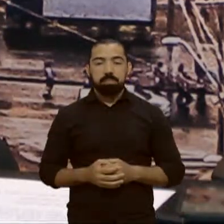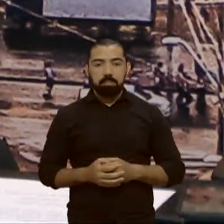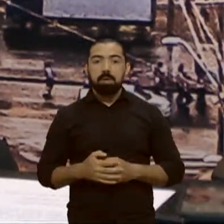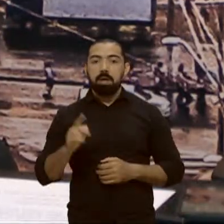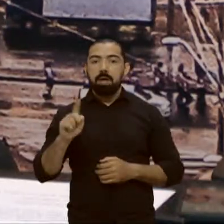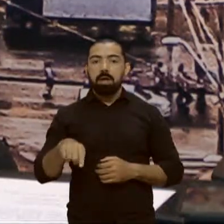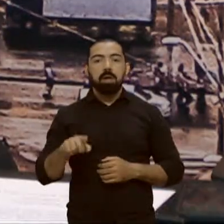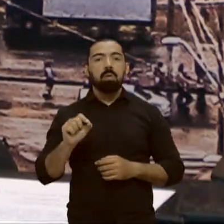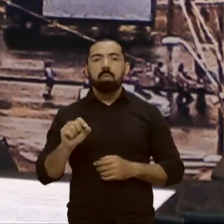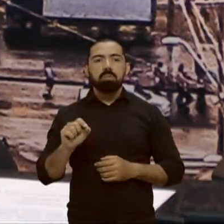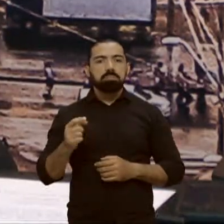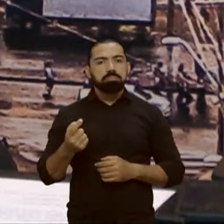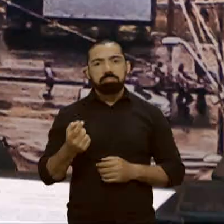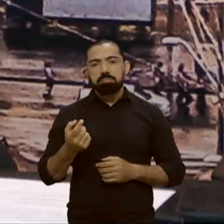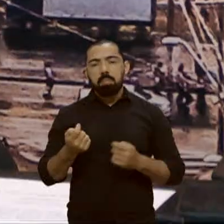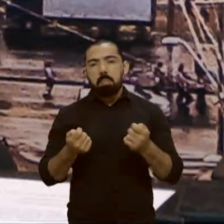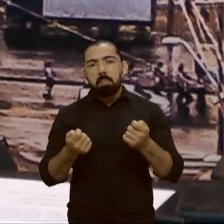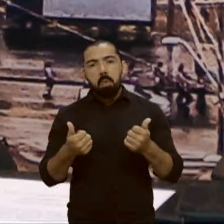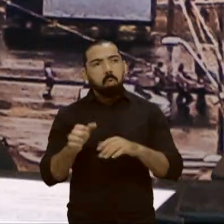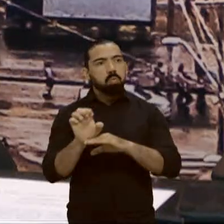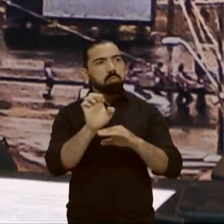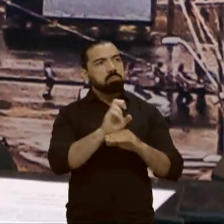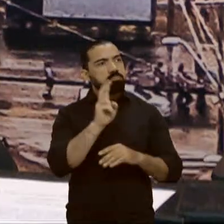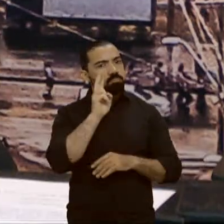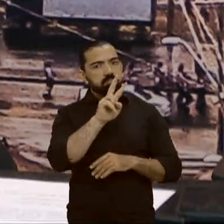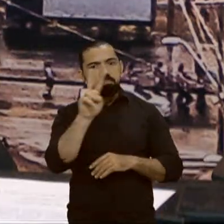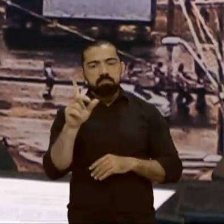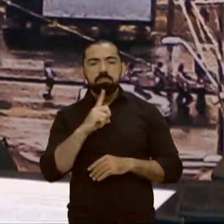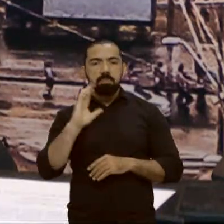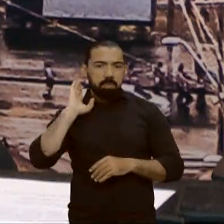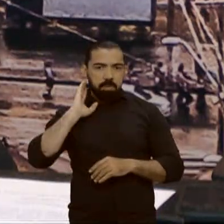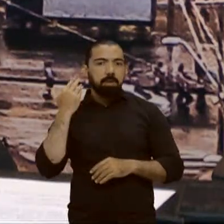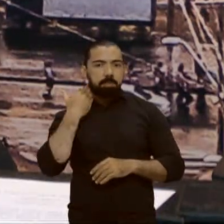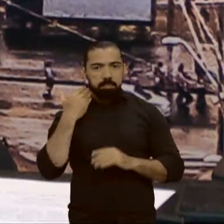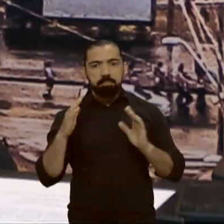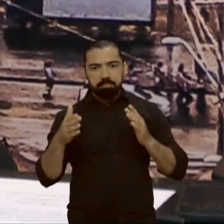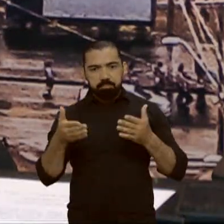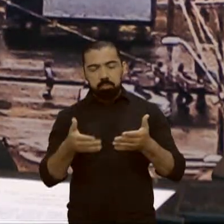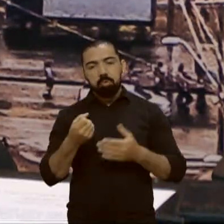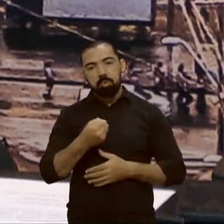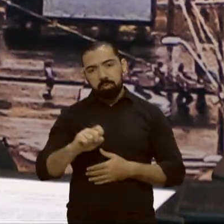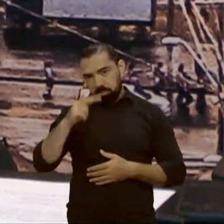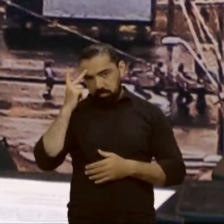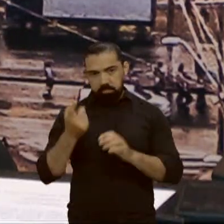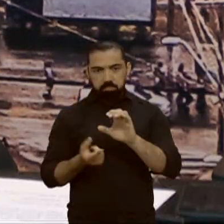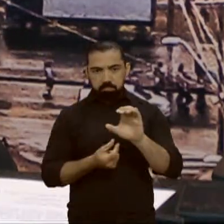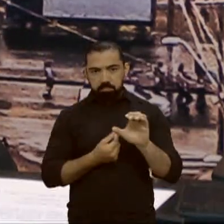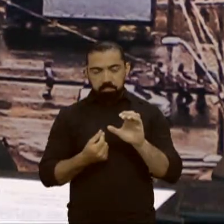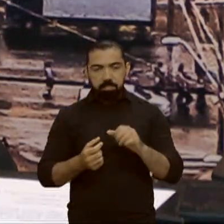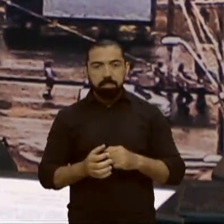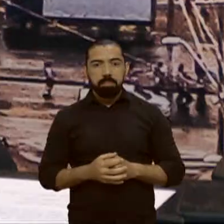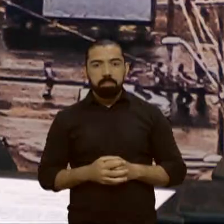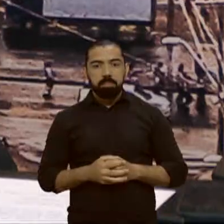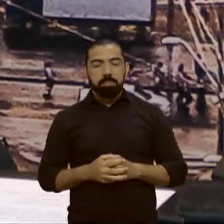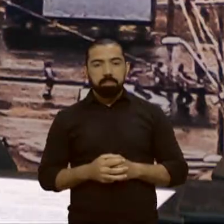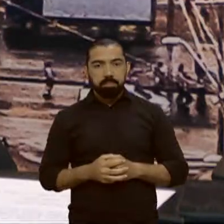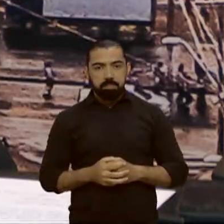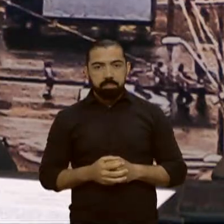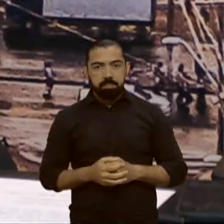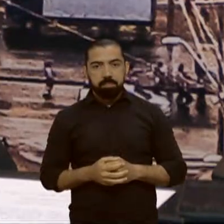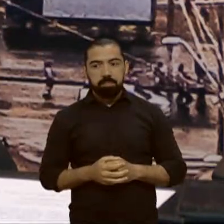um dos últimos estados que vão ter uma delegacia de defesa do consumidor,